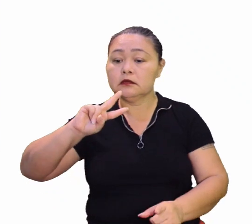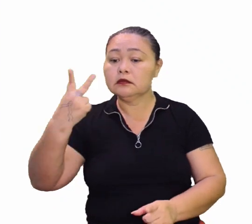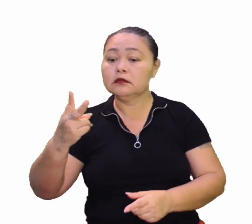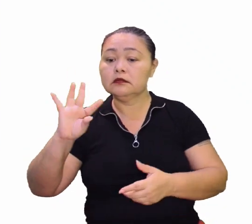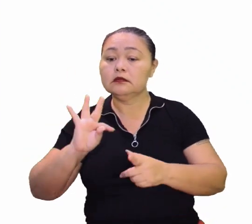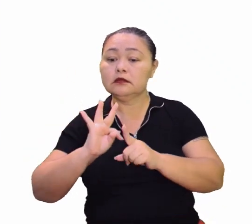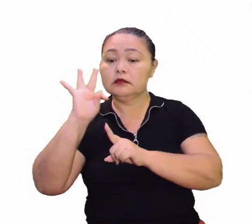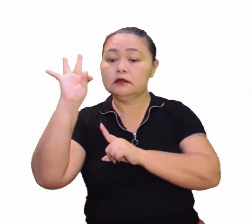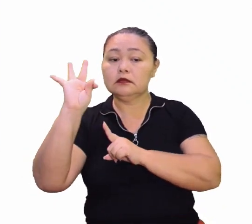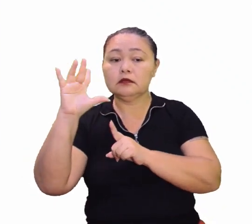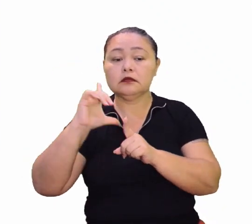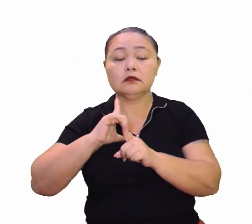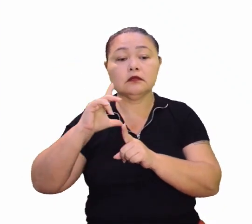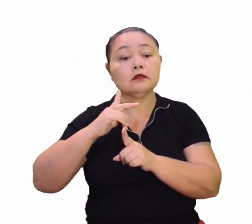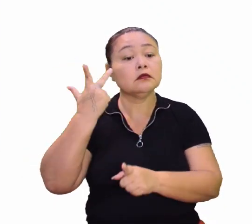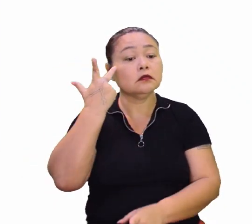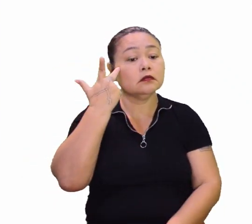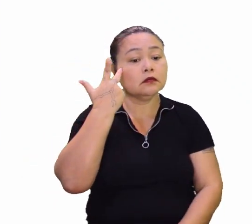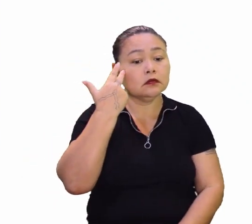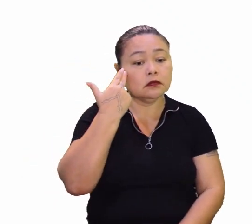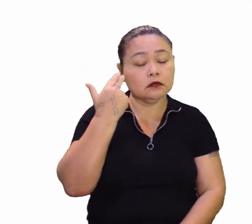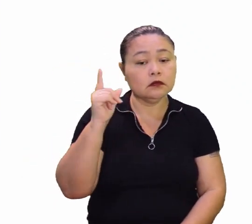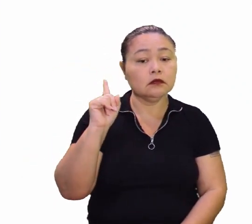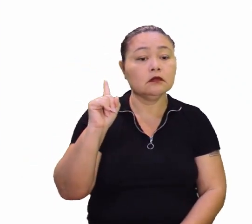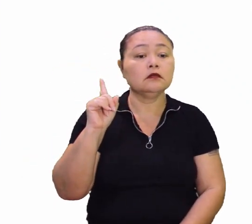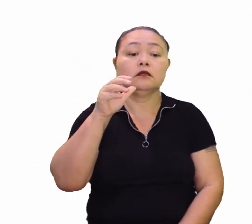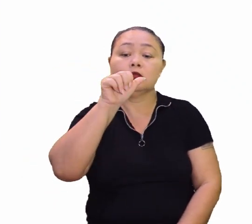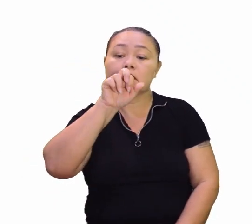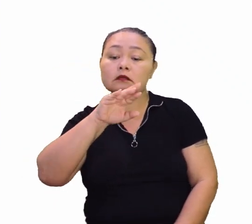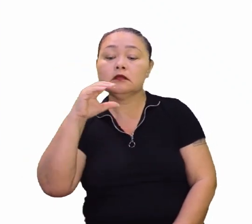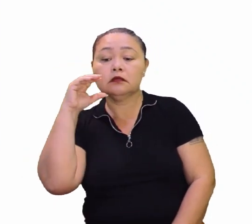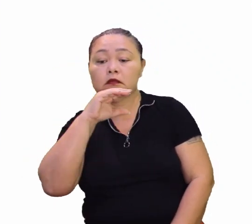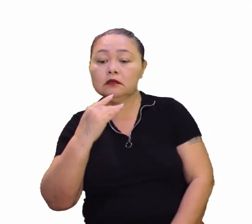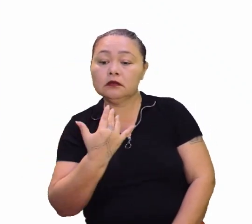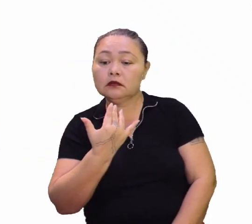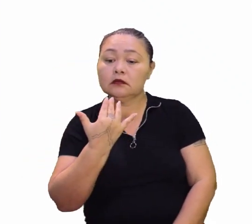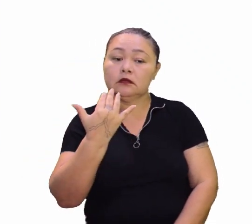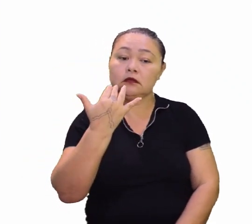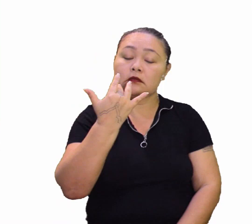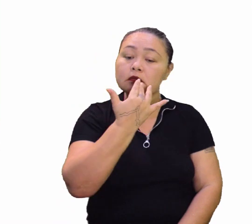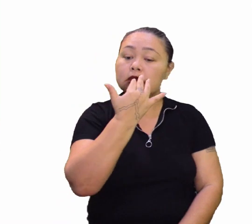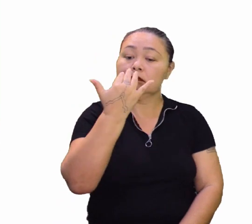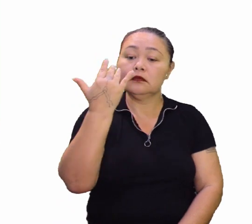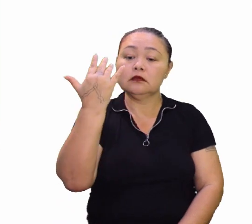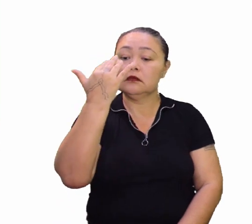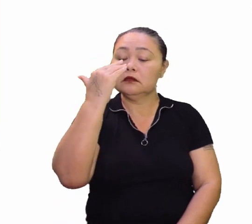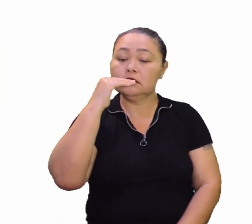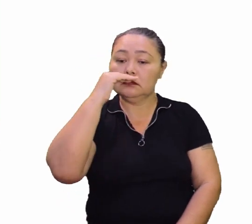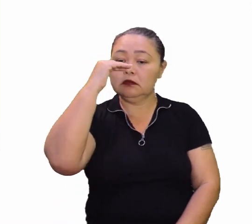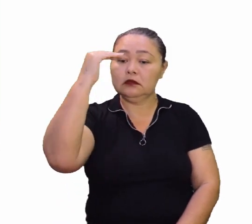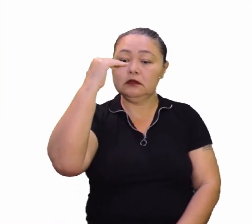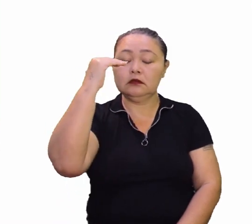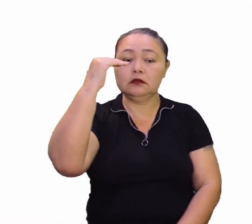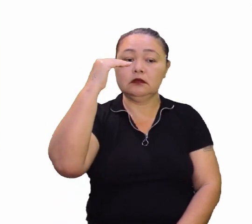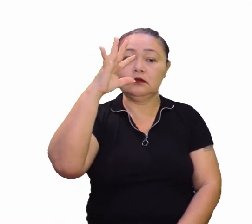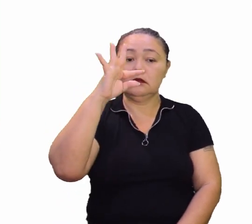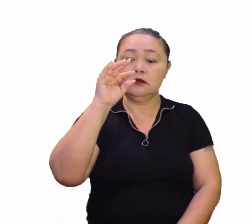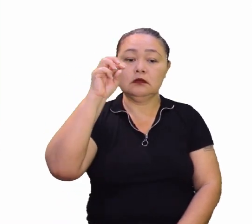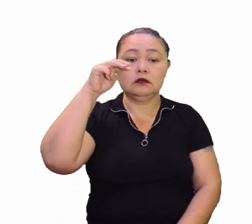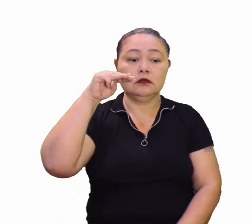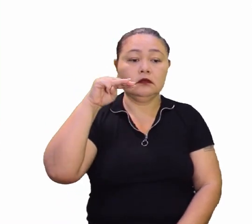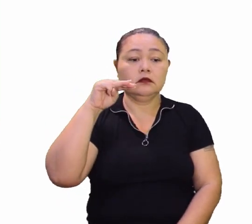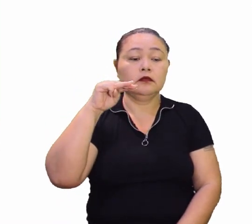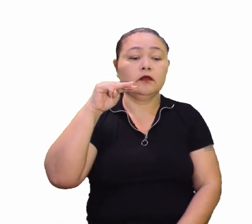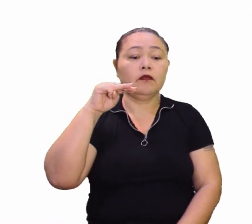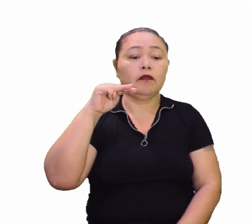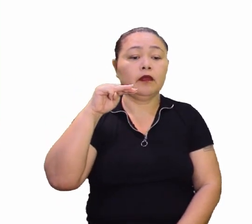inversão térmica, ó, a situação normal, o ar quente subindo, sendo liberado para as altas camadas da